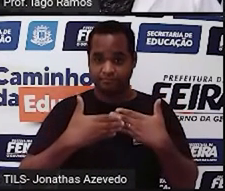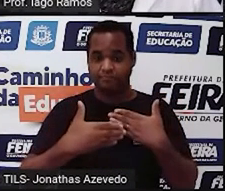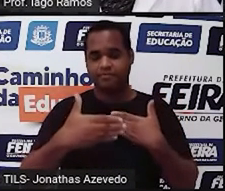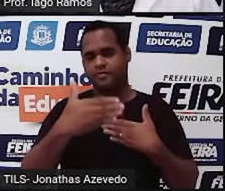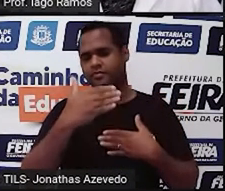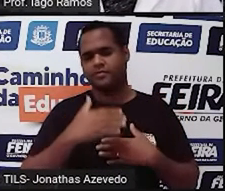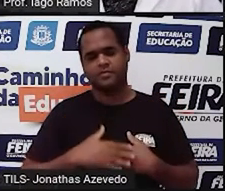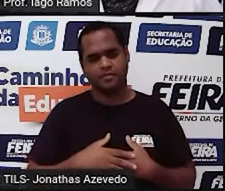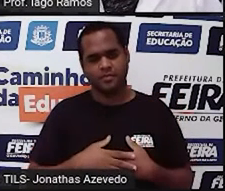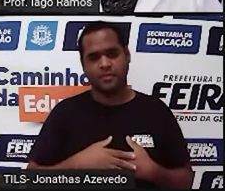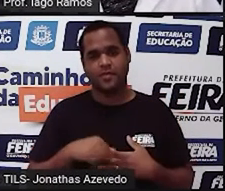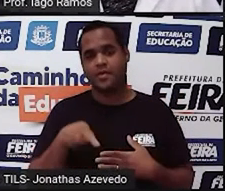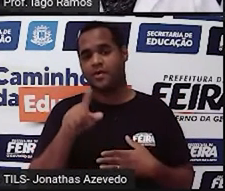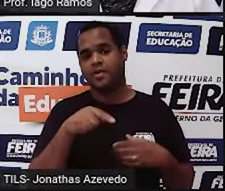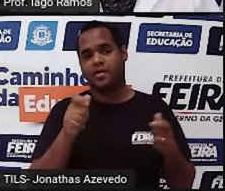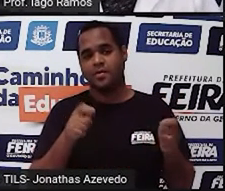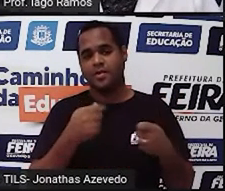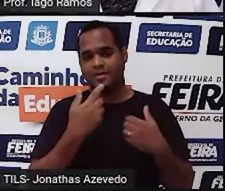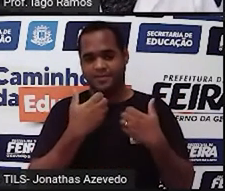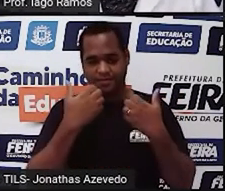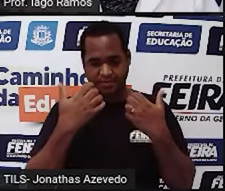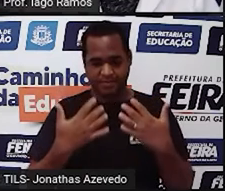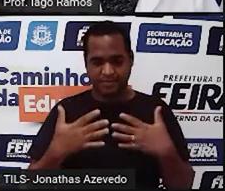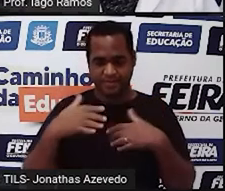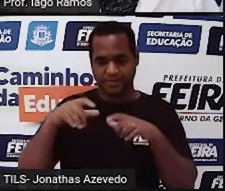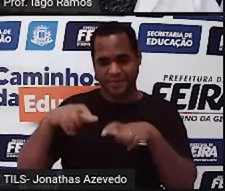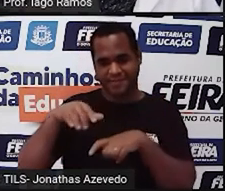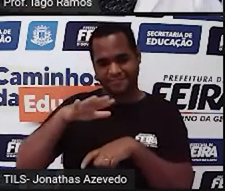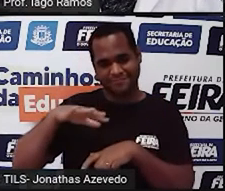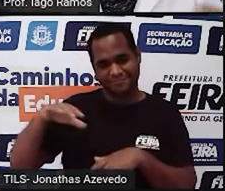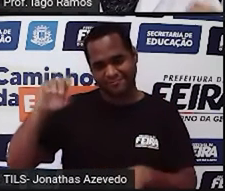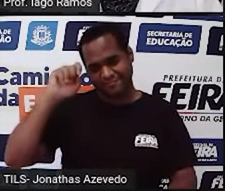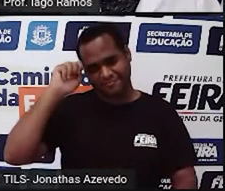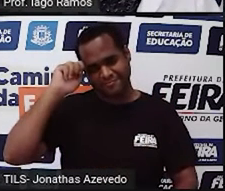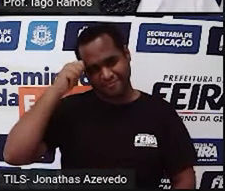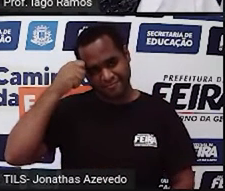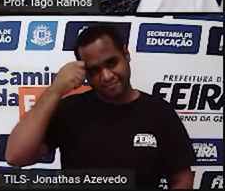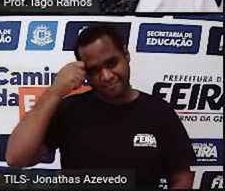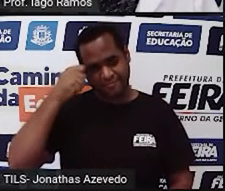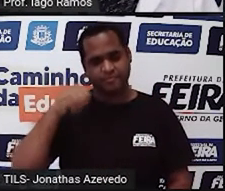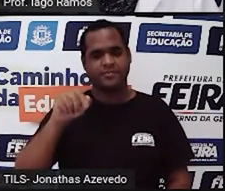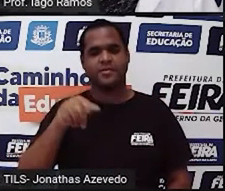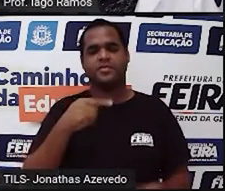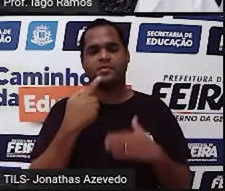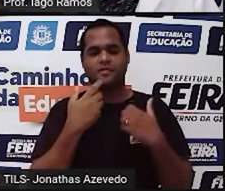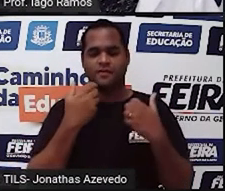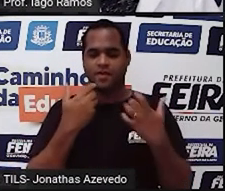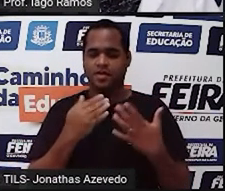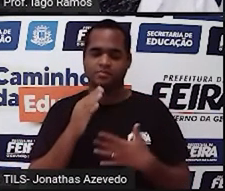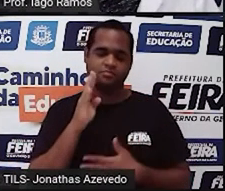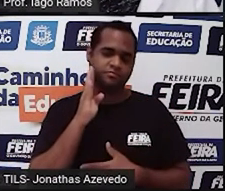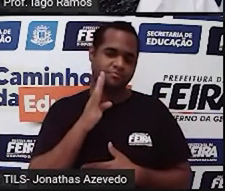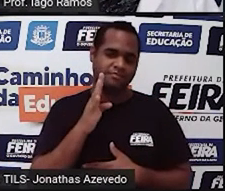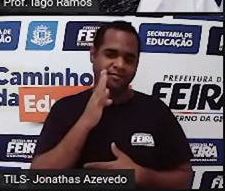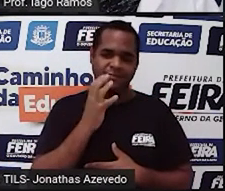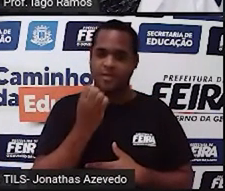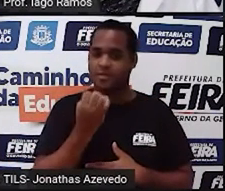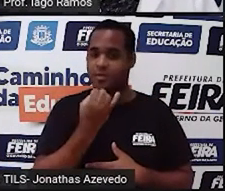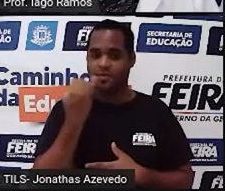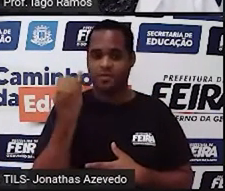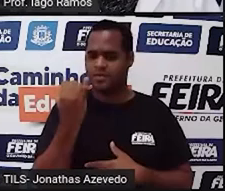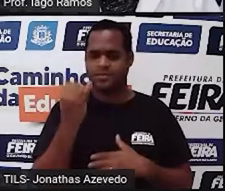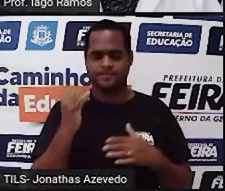bom E já que a gente tá falando do continente africano Que tal a gente falar que dê umas coisas bacanas em